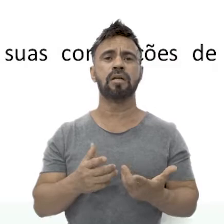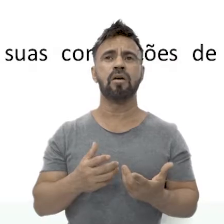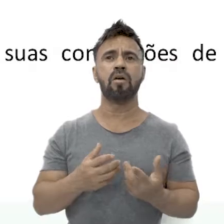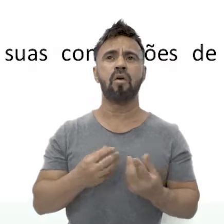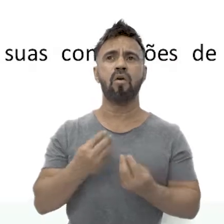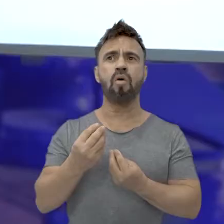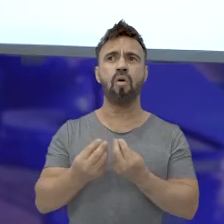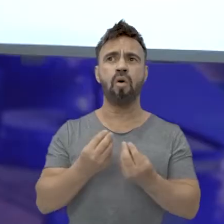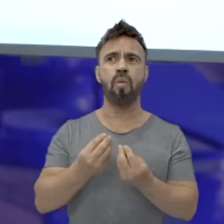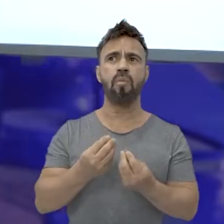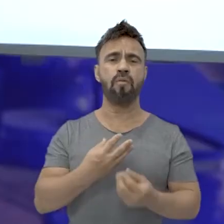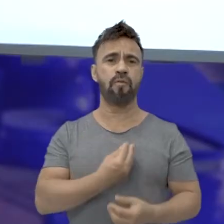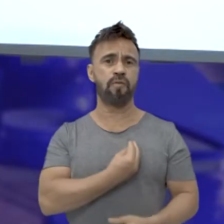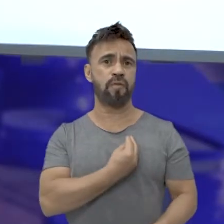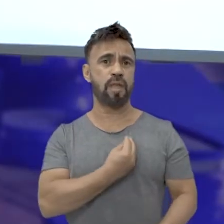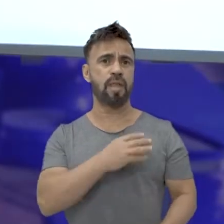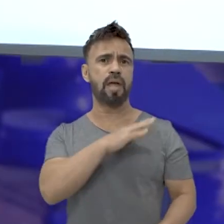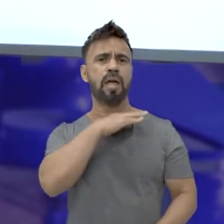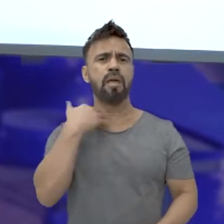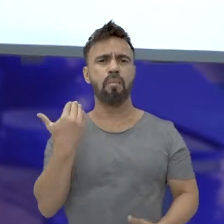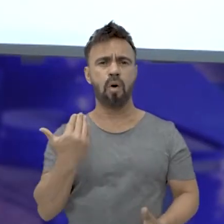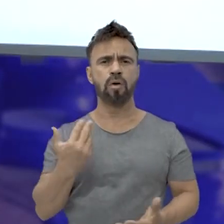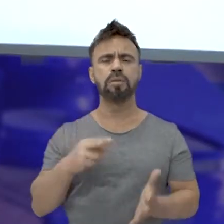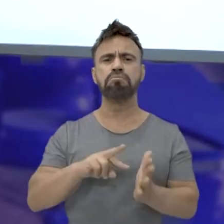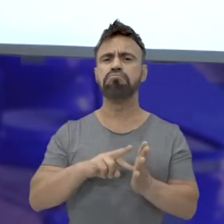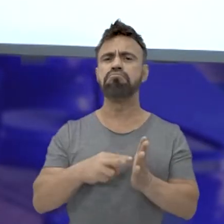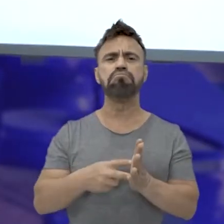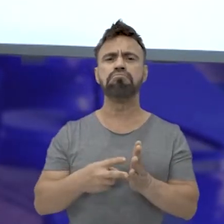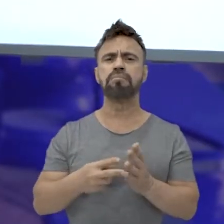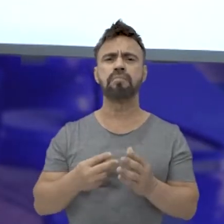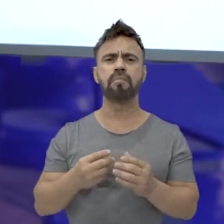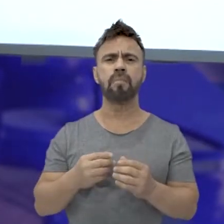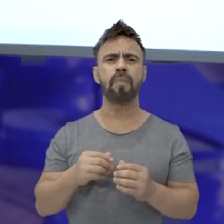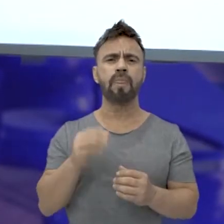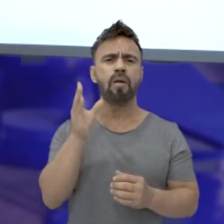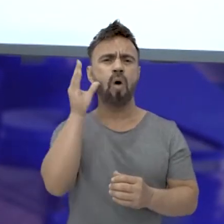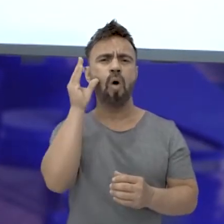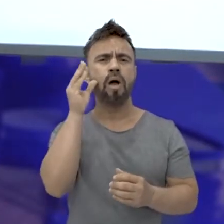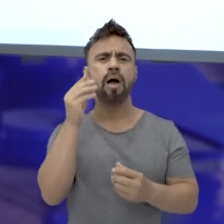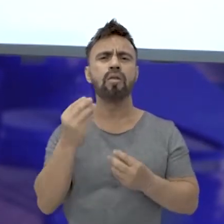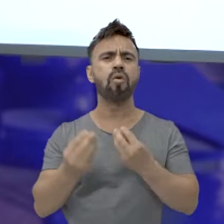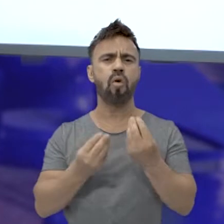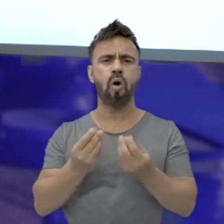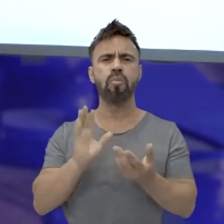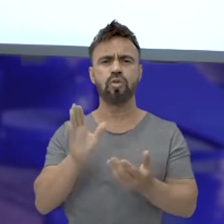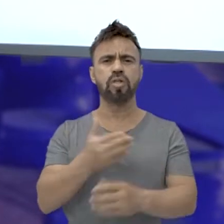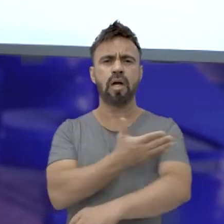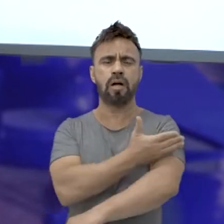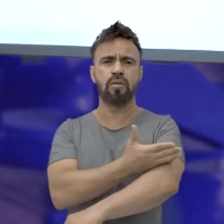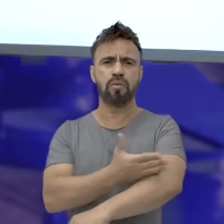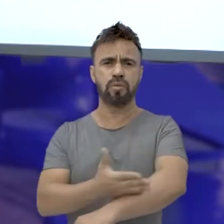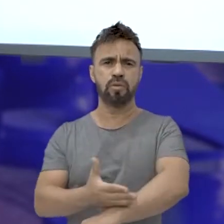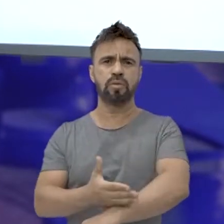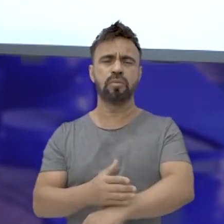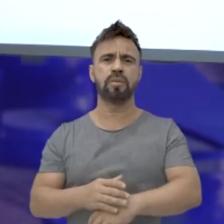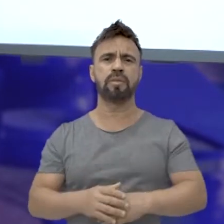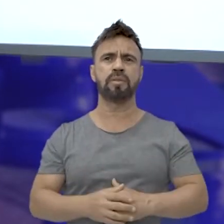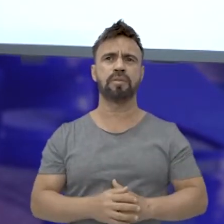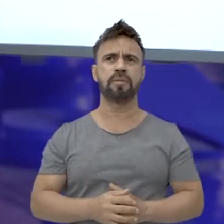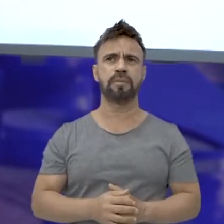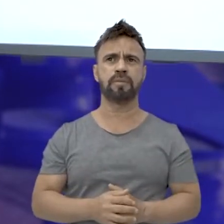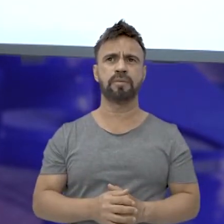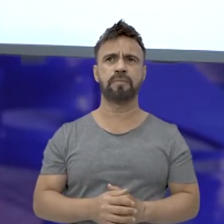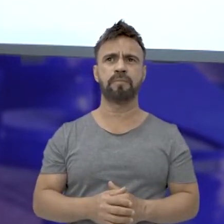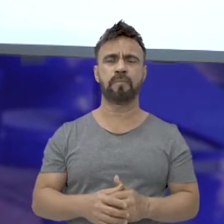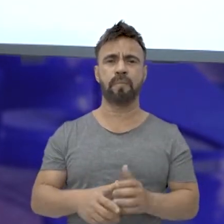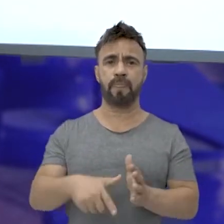vida e morte. E também tem aquelas questões que vocês já estão acostumados. Em toda aula, antes